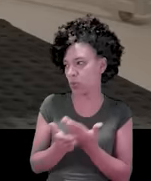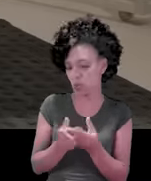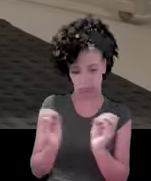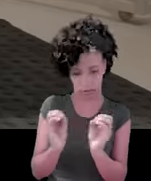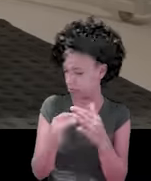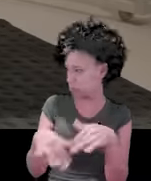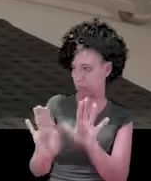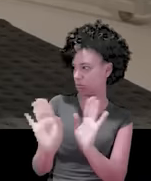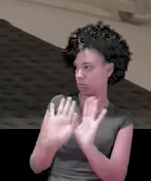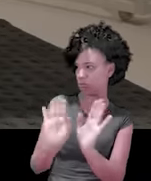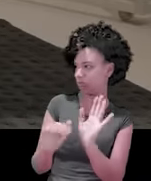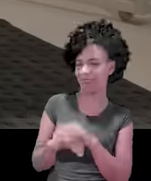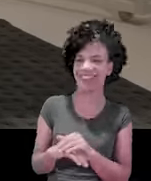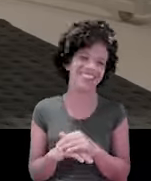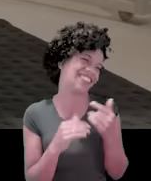a